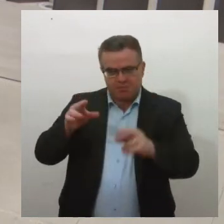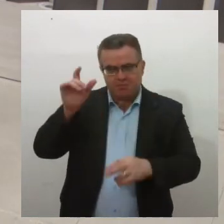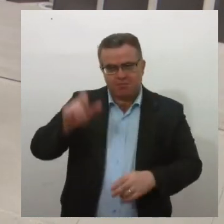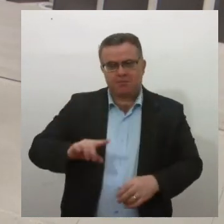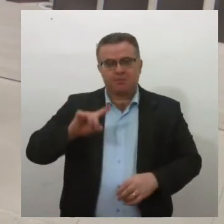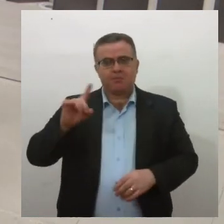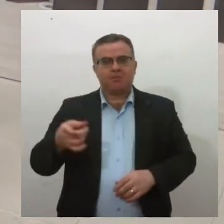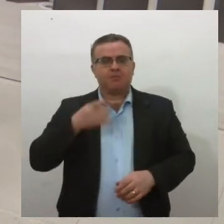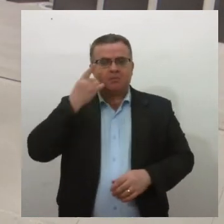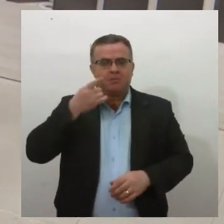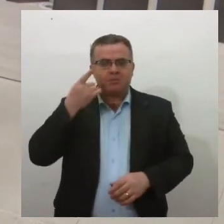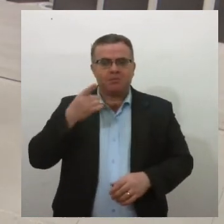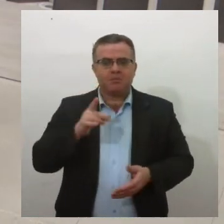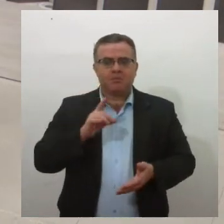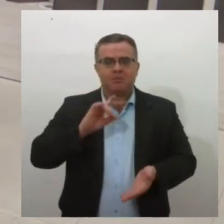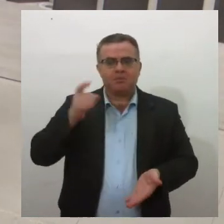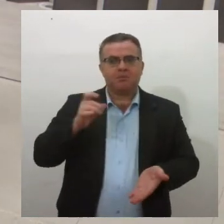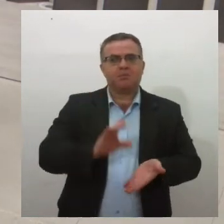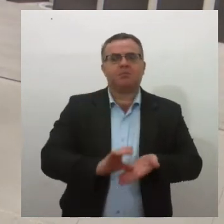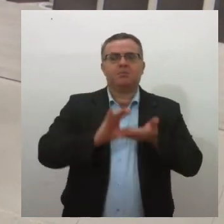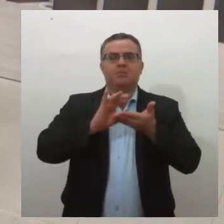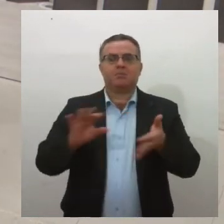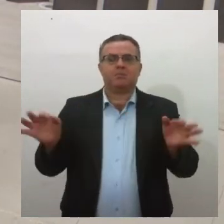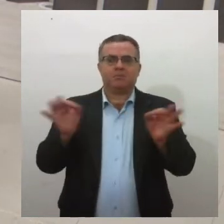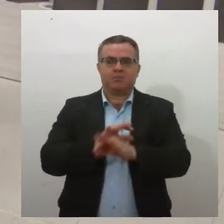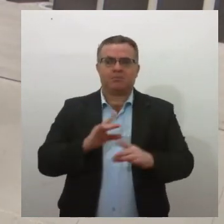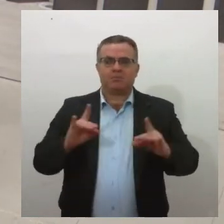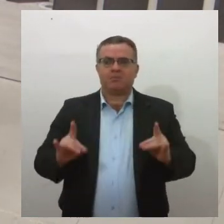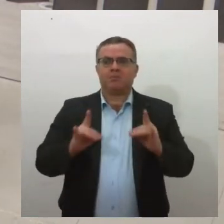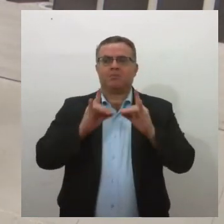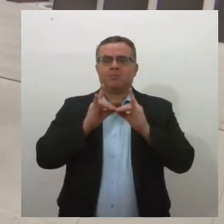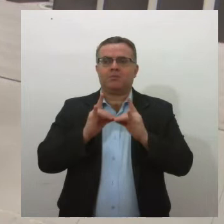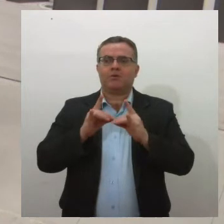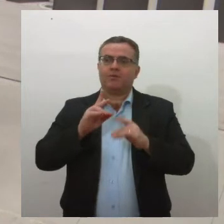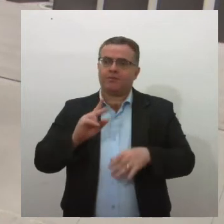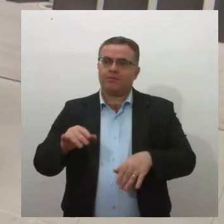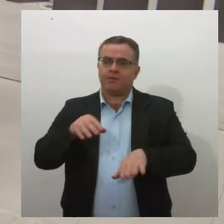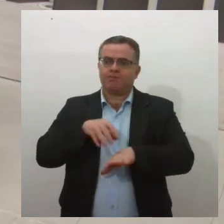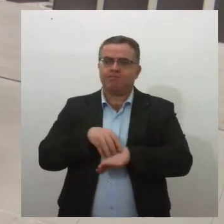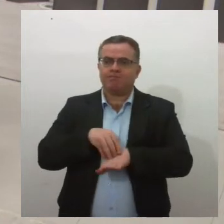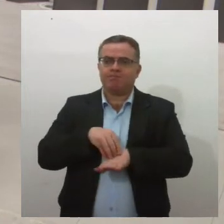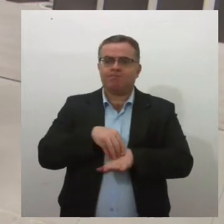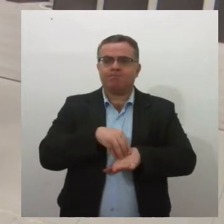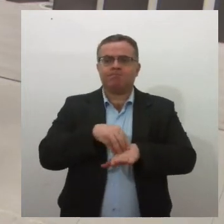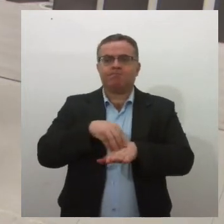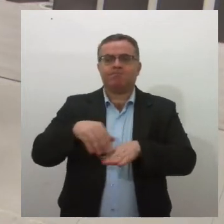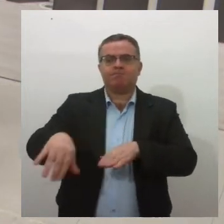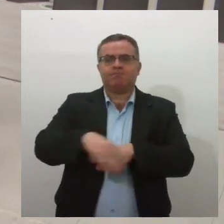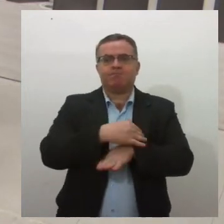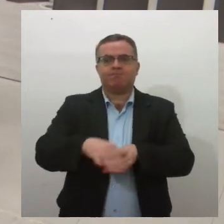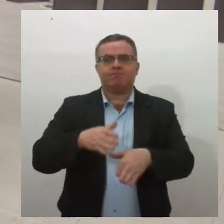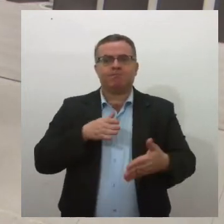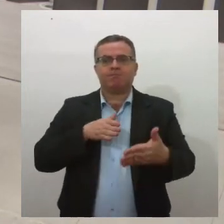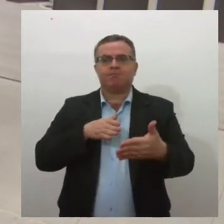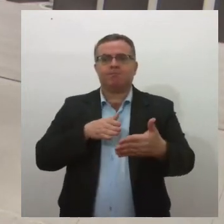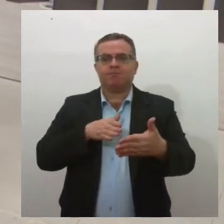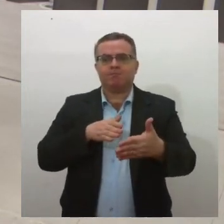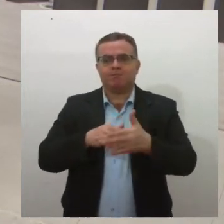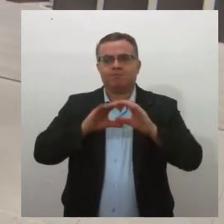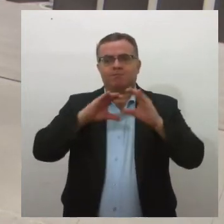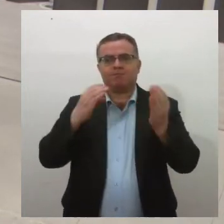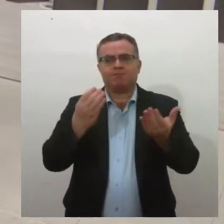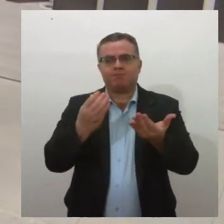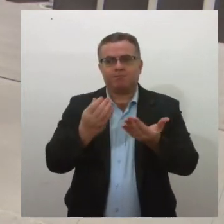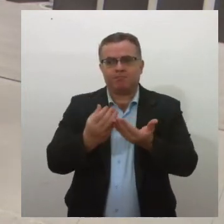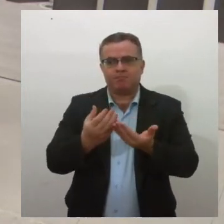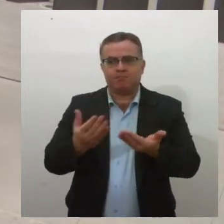conselheiro aposentado. Depois do velório na Alésia, o corpo foi levado em cortejo pelas ruas da capital, passando pelo estádio João Hora,